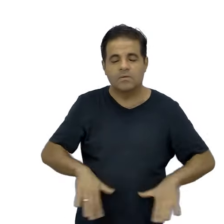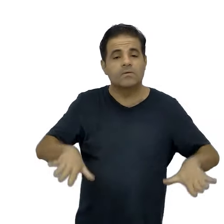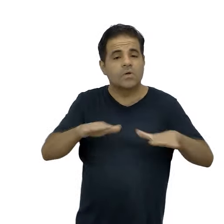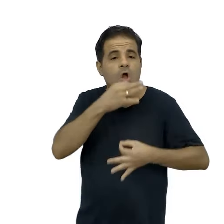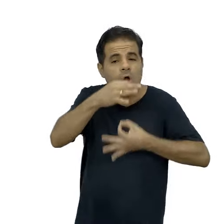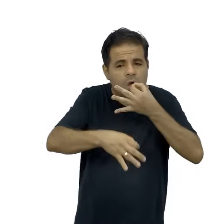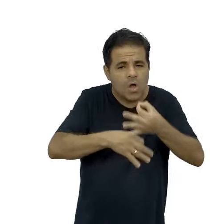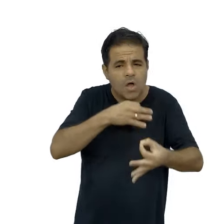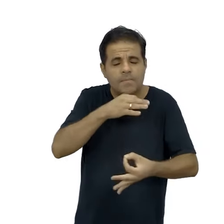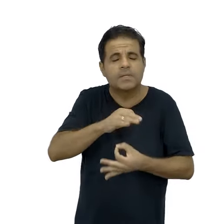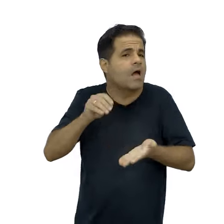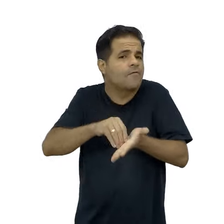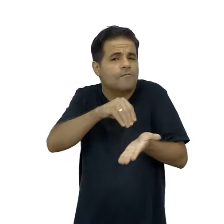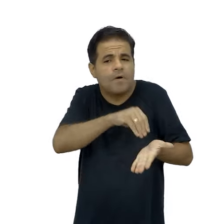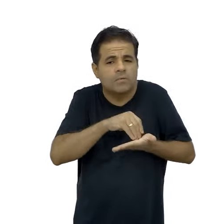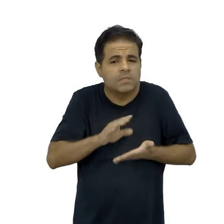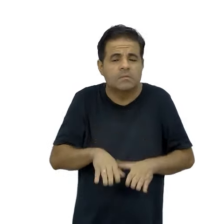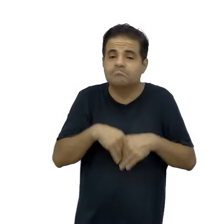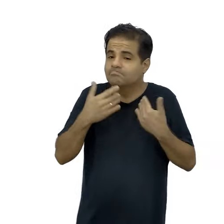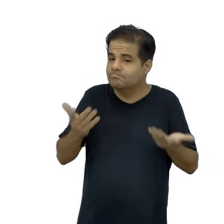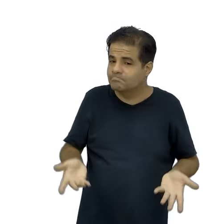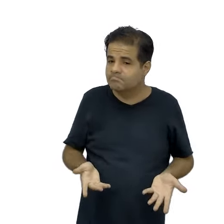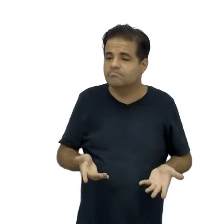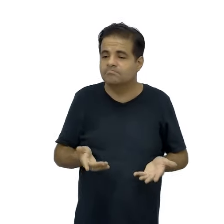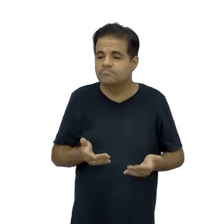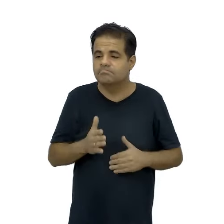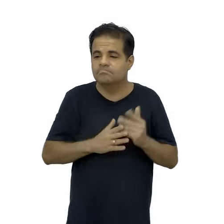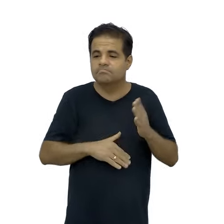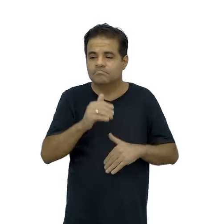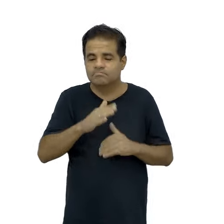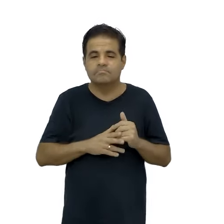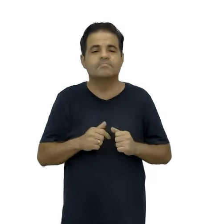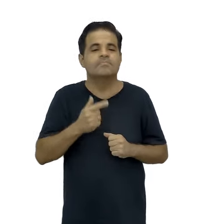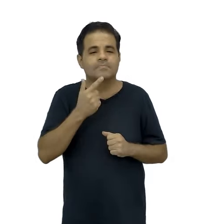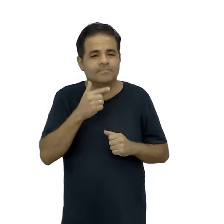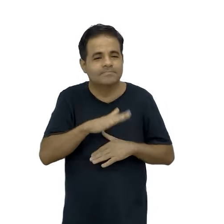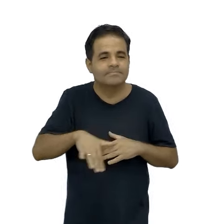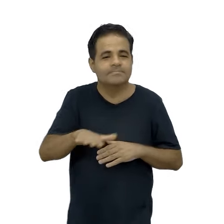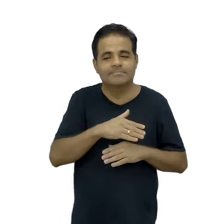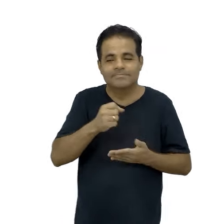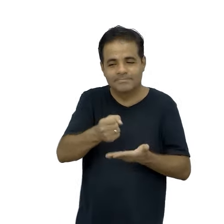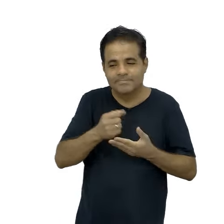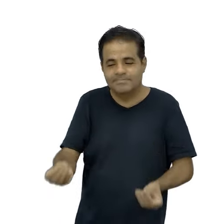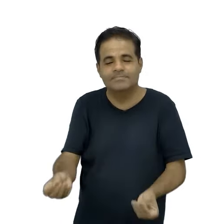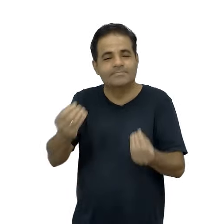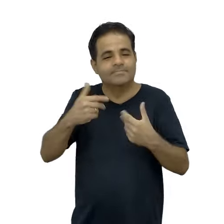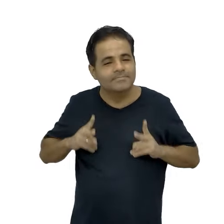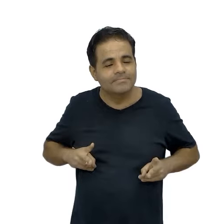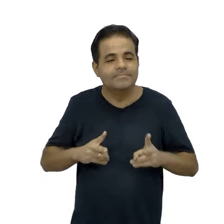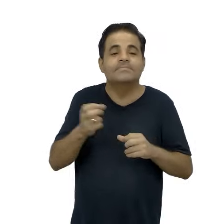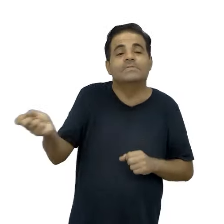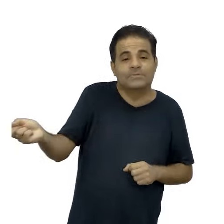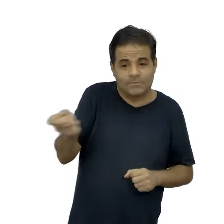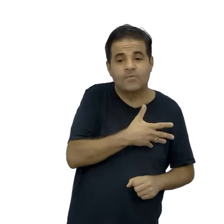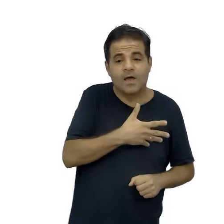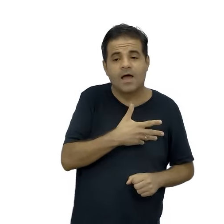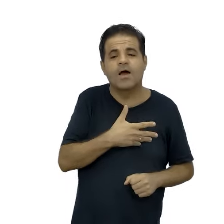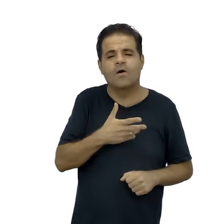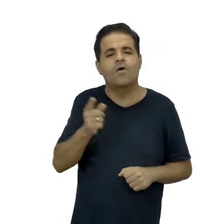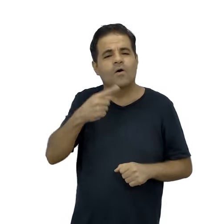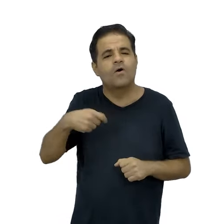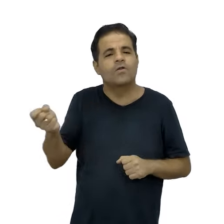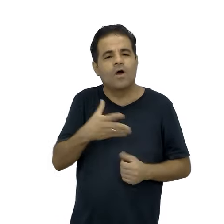complementar o que estiver faltando, né, e ampliar esse horizonte e dar uma continuidade ao novo,